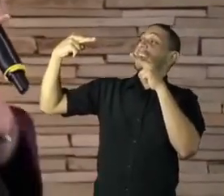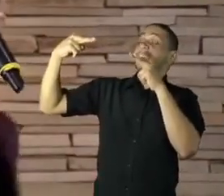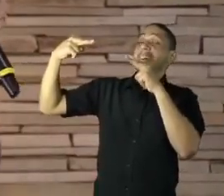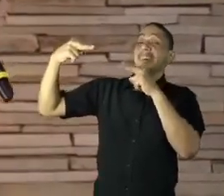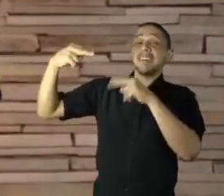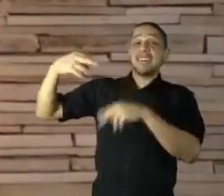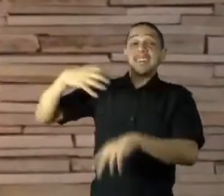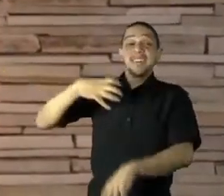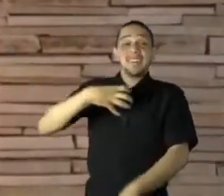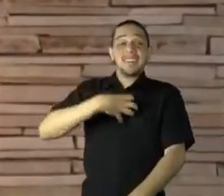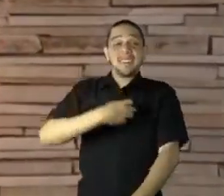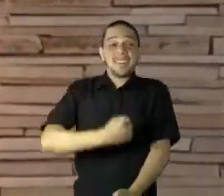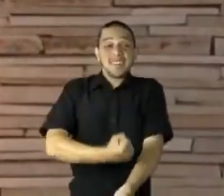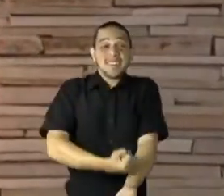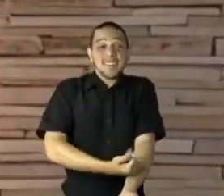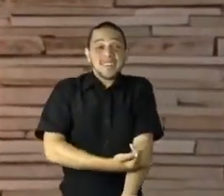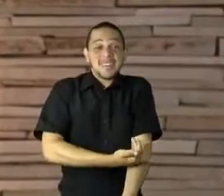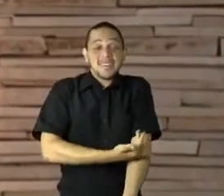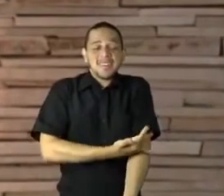são